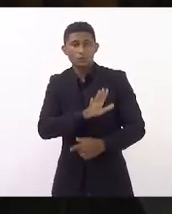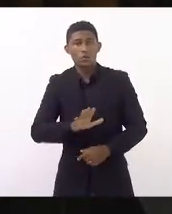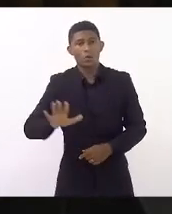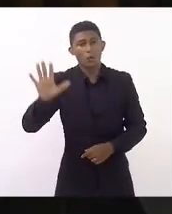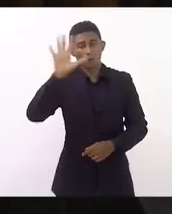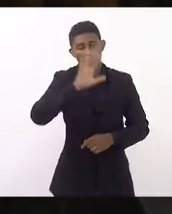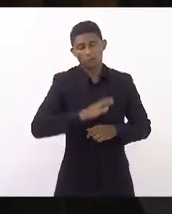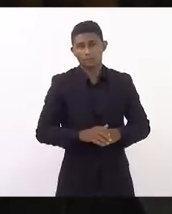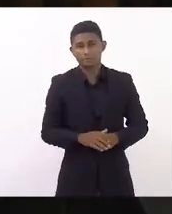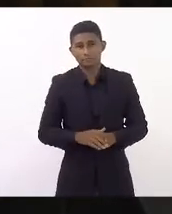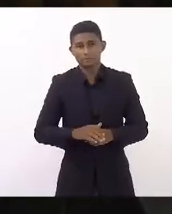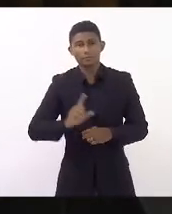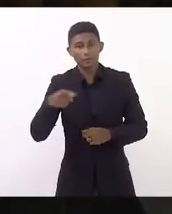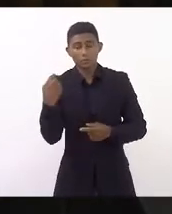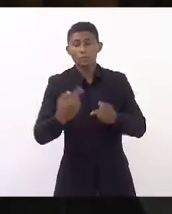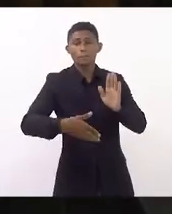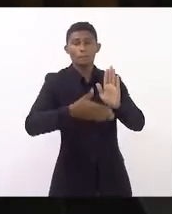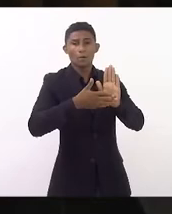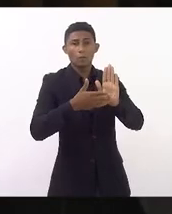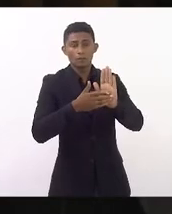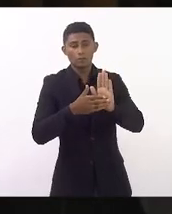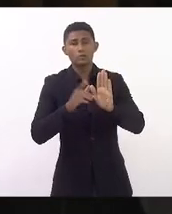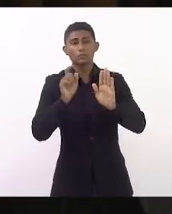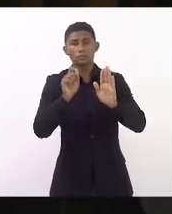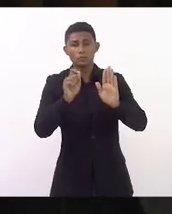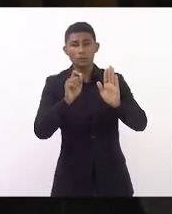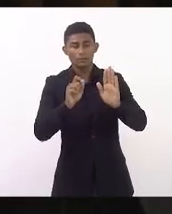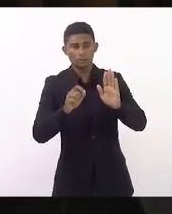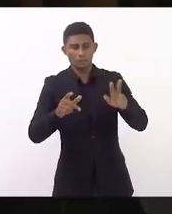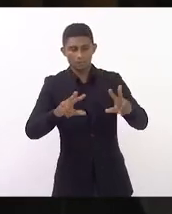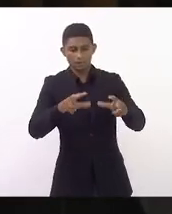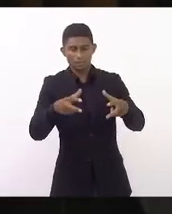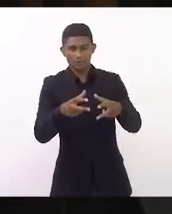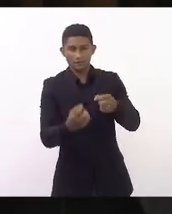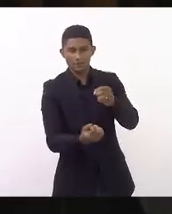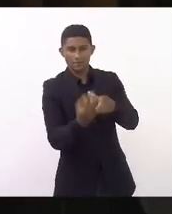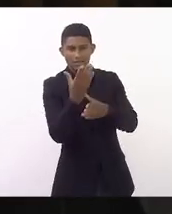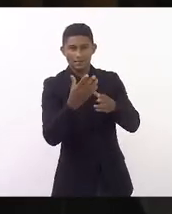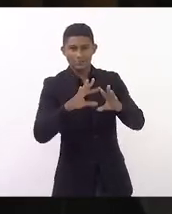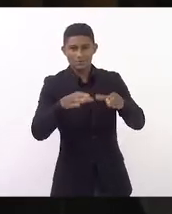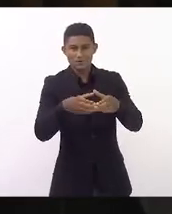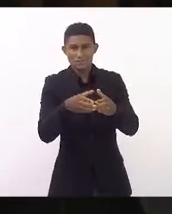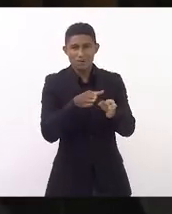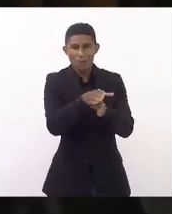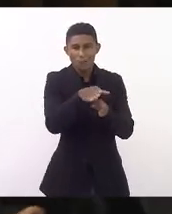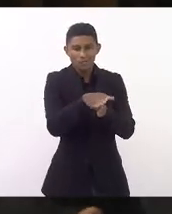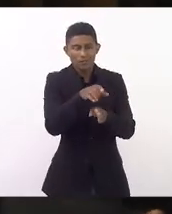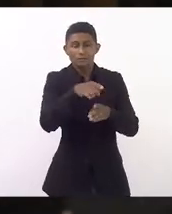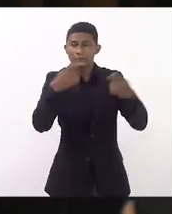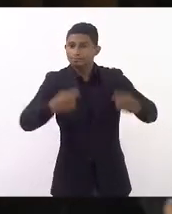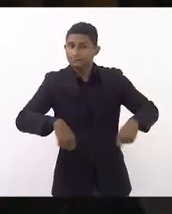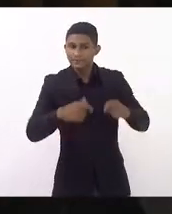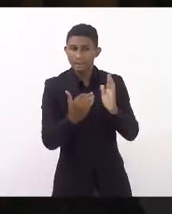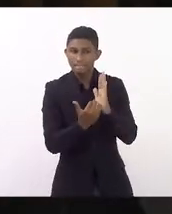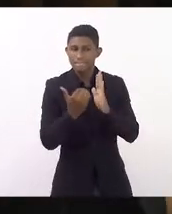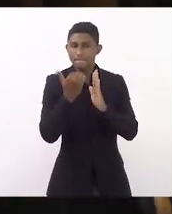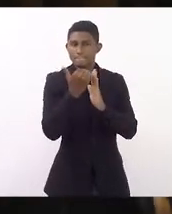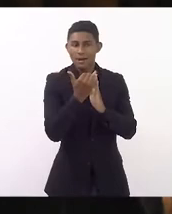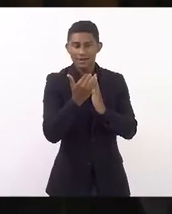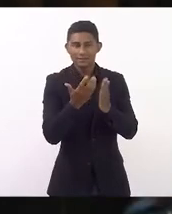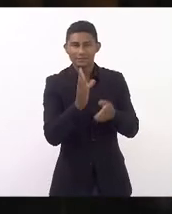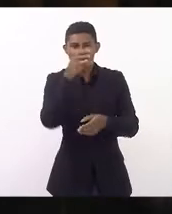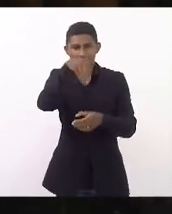de que o conselho que o projeto de lei cria seja ampliado, tendo na sua composição